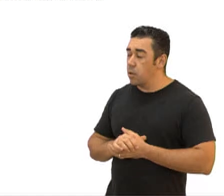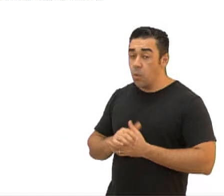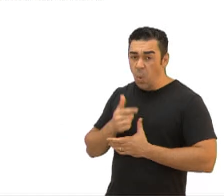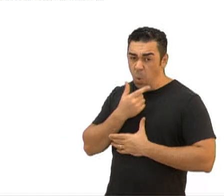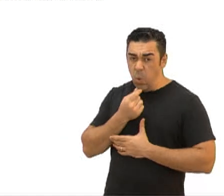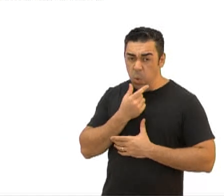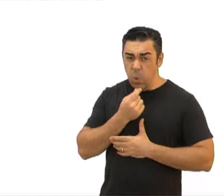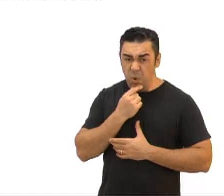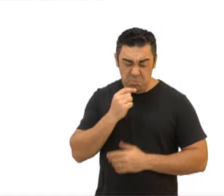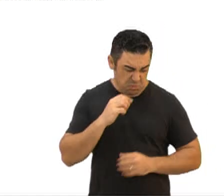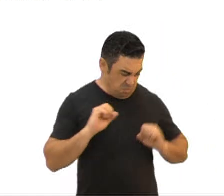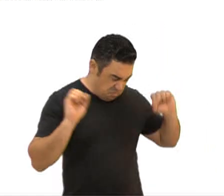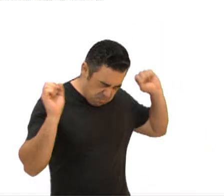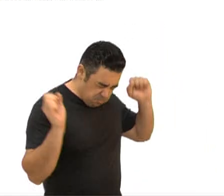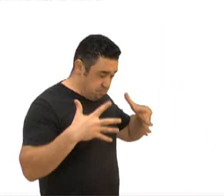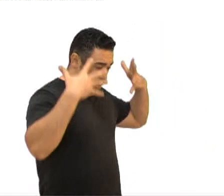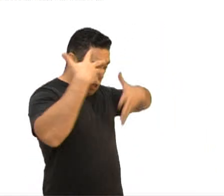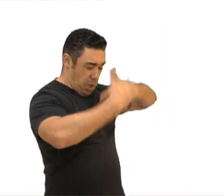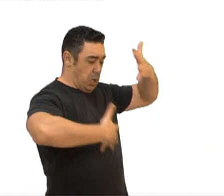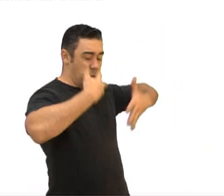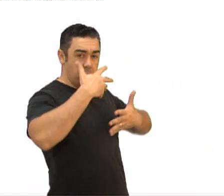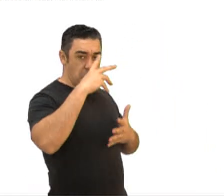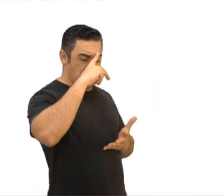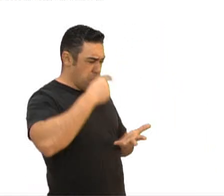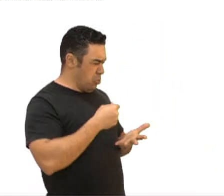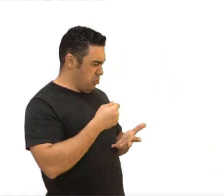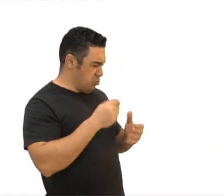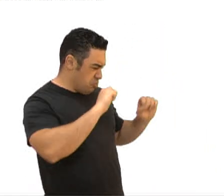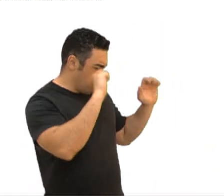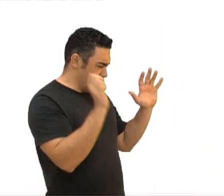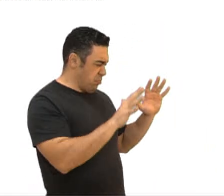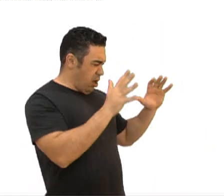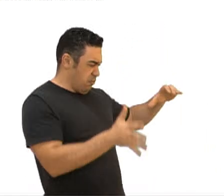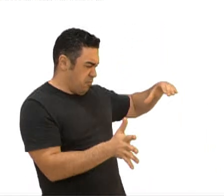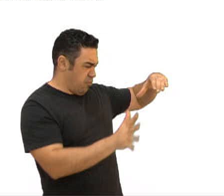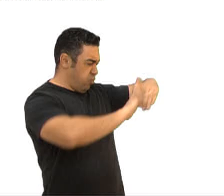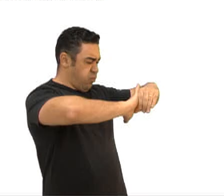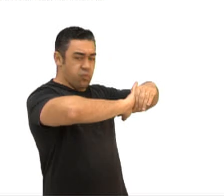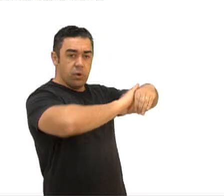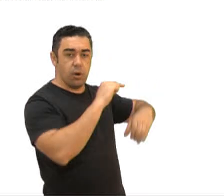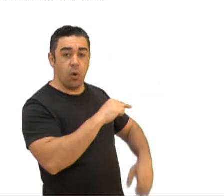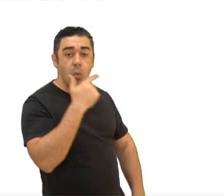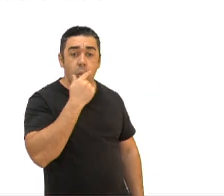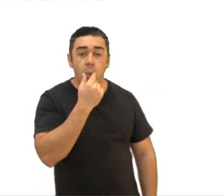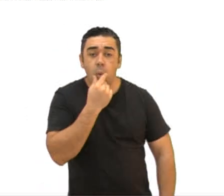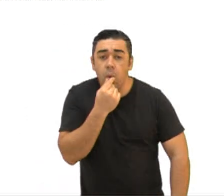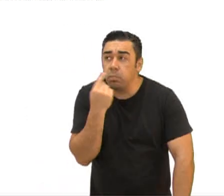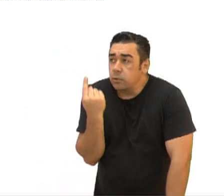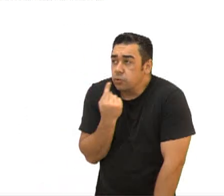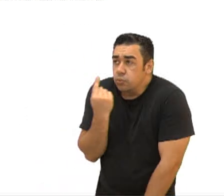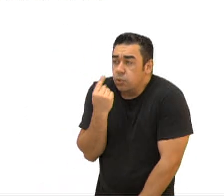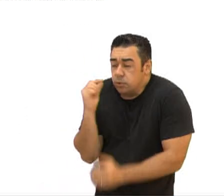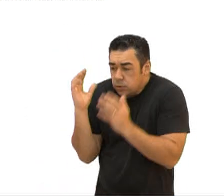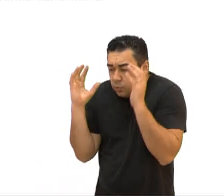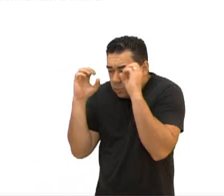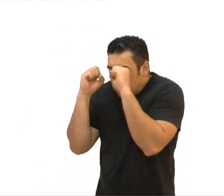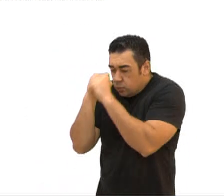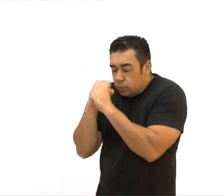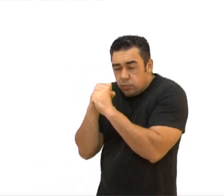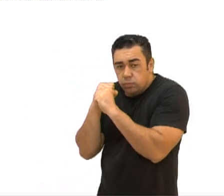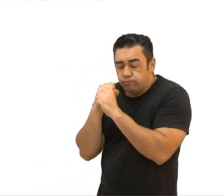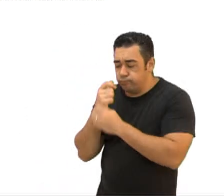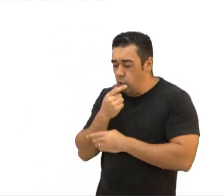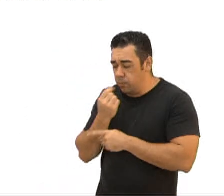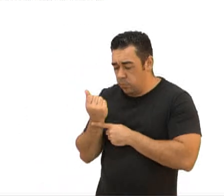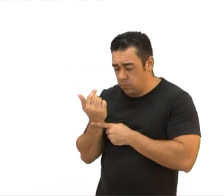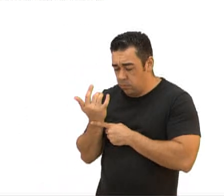bruxo e rogou uma praga, trancando Aladim na caverna. Aladim ficou sozinho no escuro. Sem querer, esfregou a